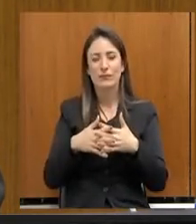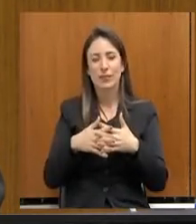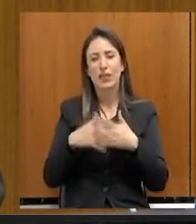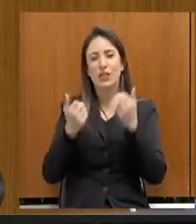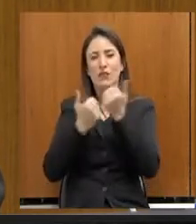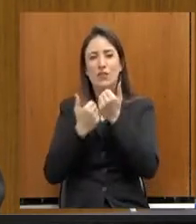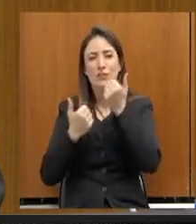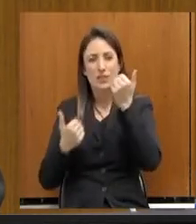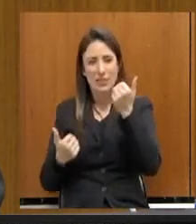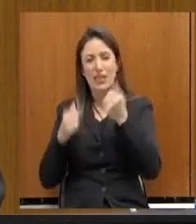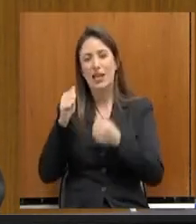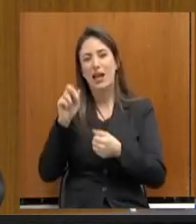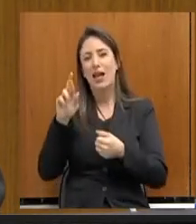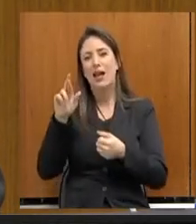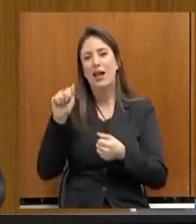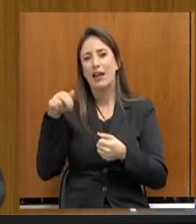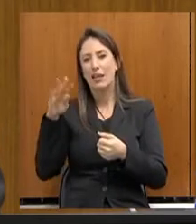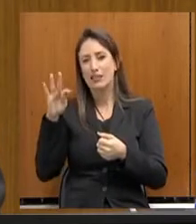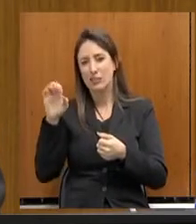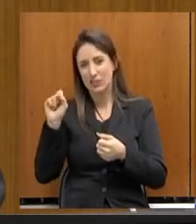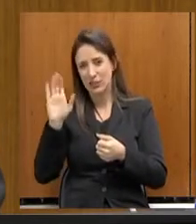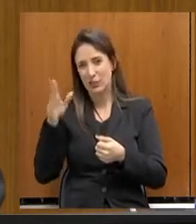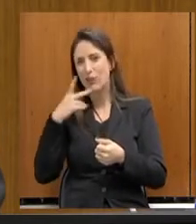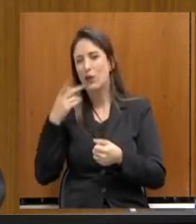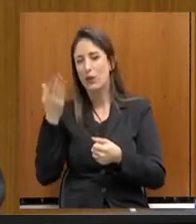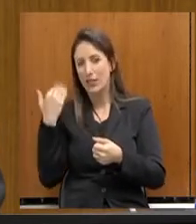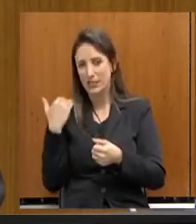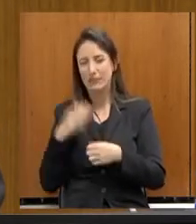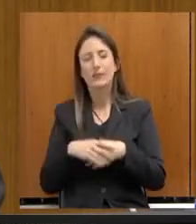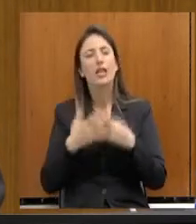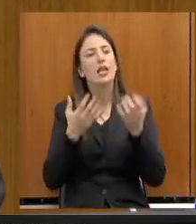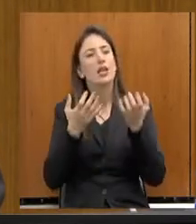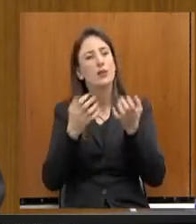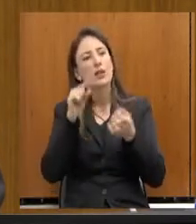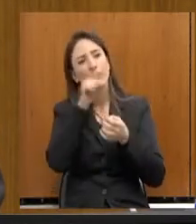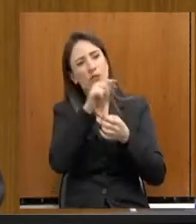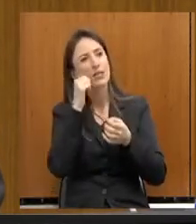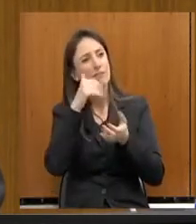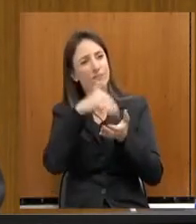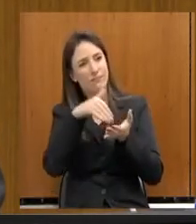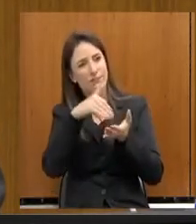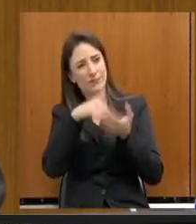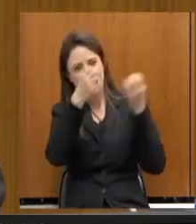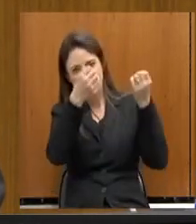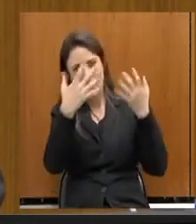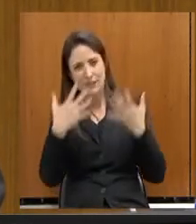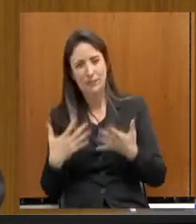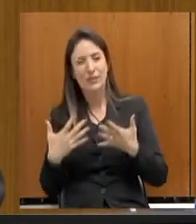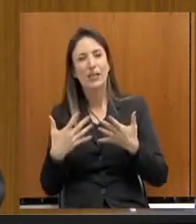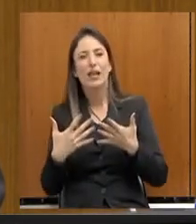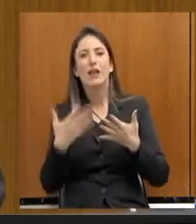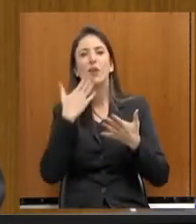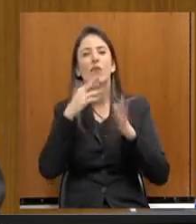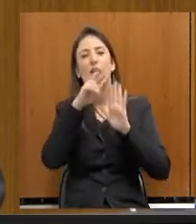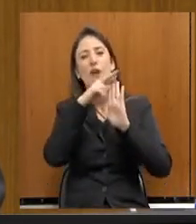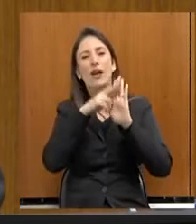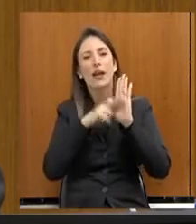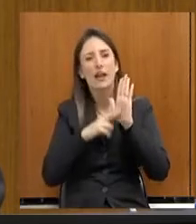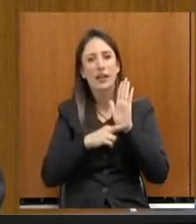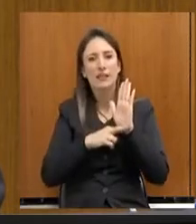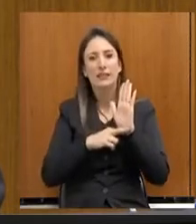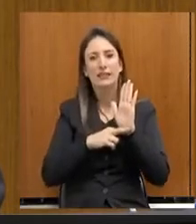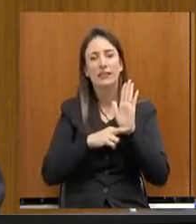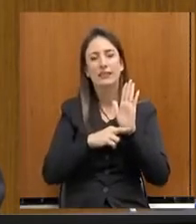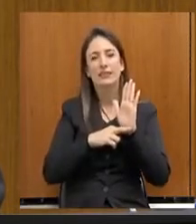vice-presidente Arantes tocou no assunto gostaria que a secretária pudesse nos detalhar as regras e um